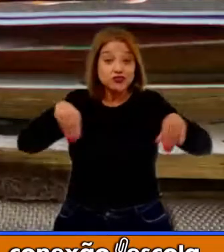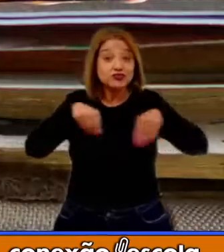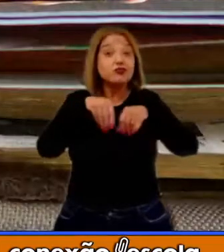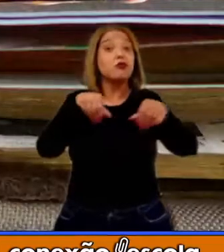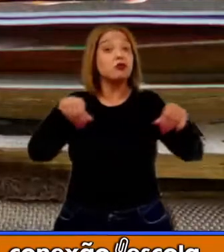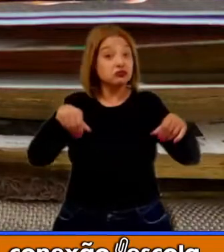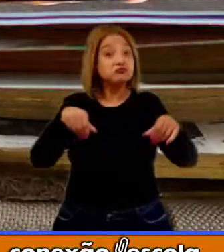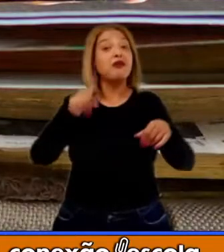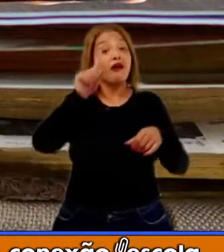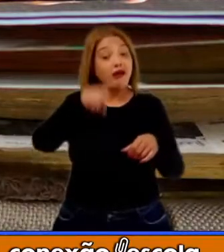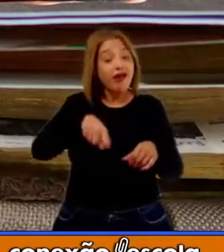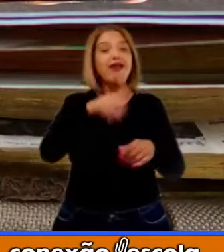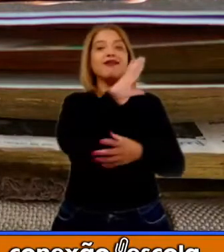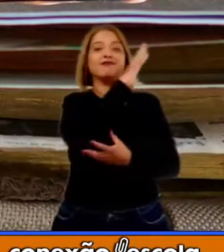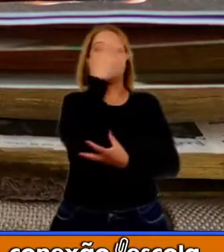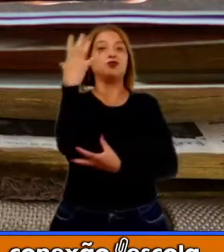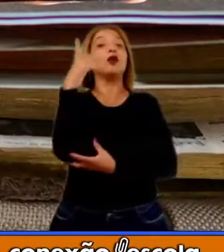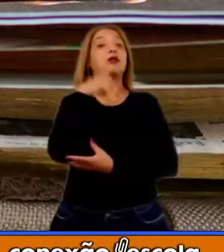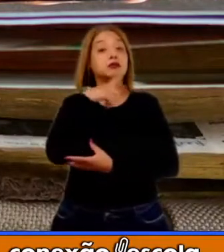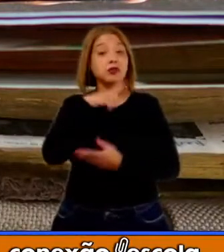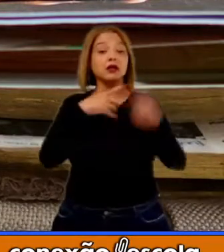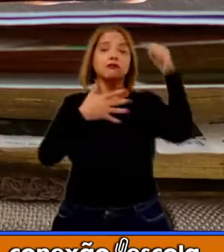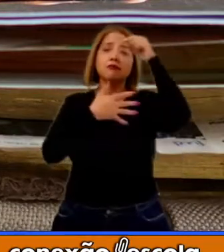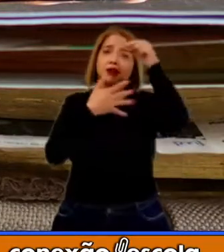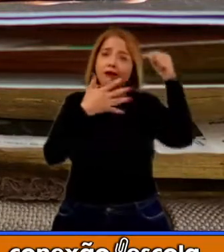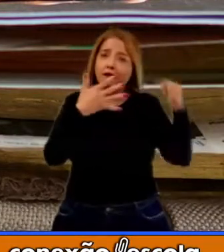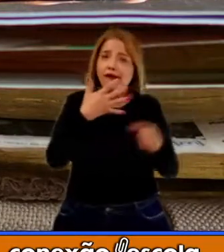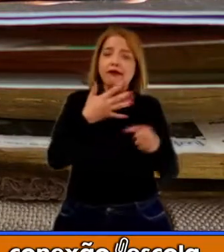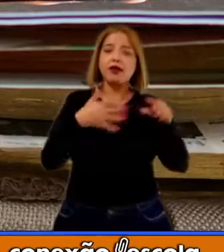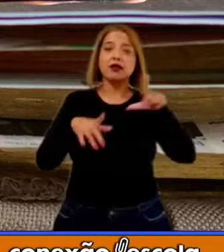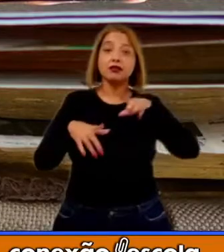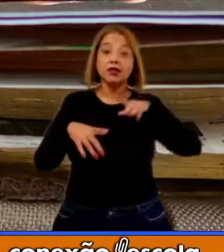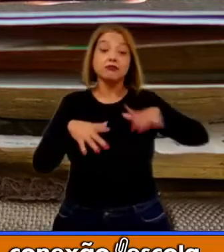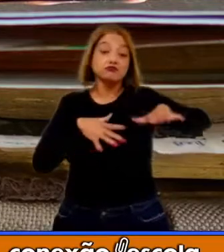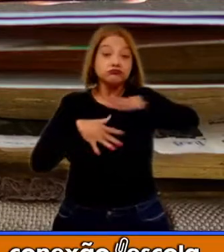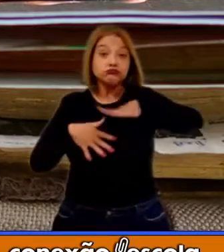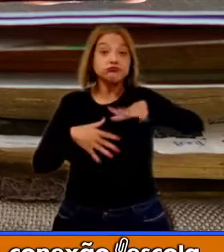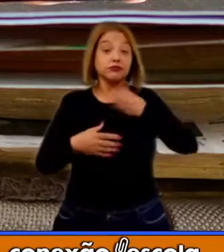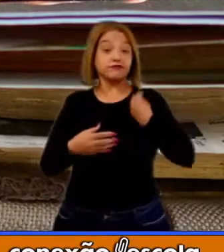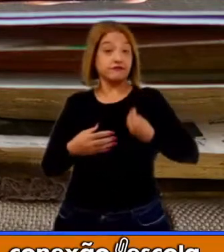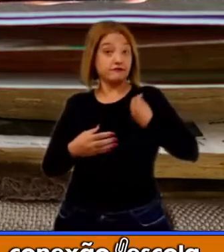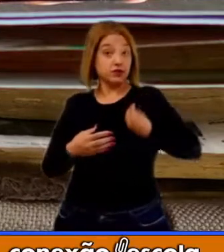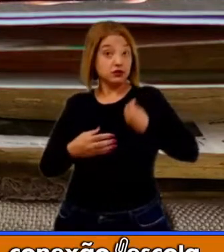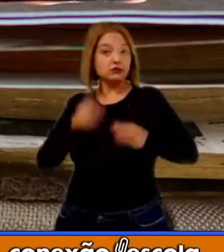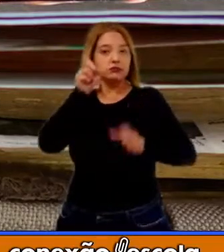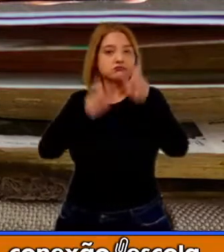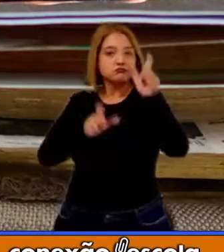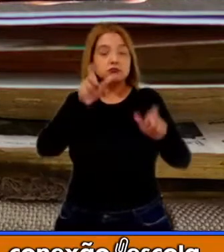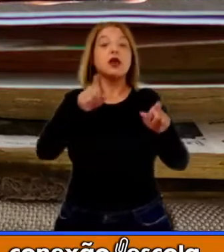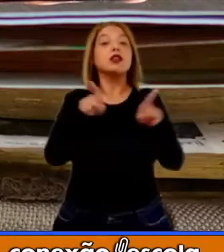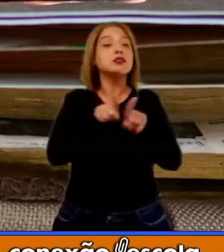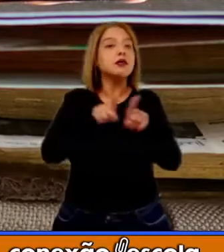mesmo. A natureza é composta por seres vivos e seres não